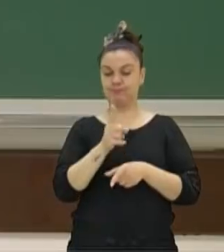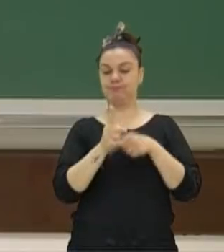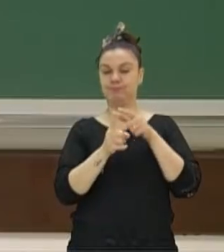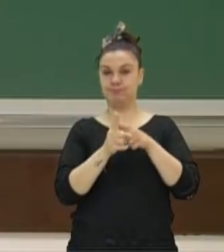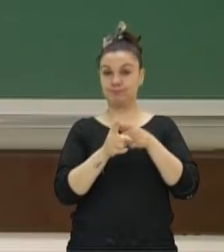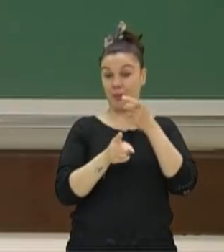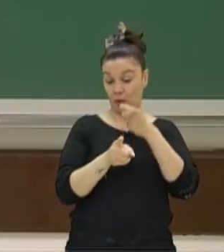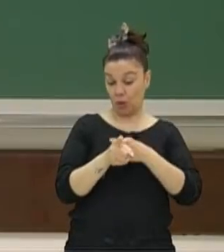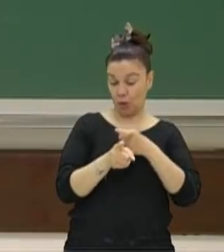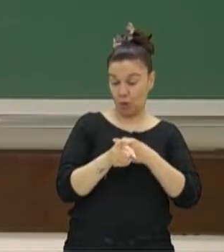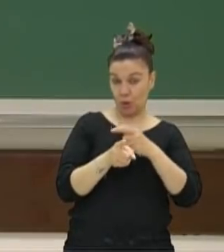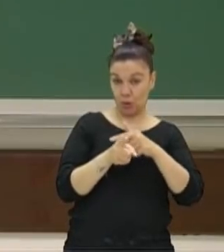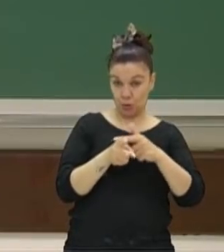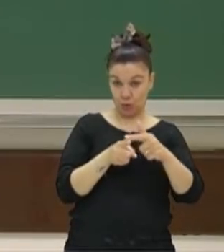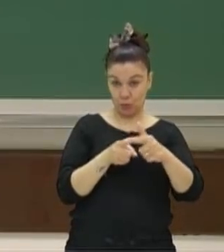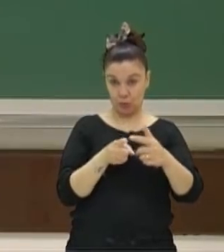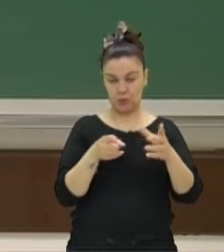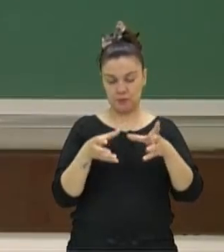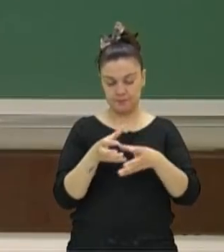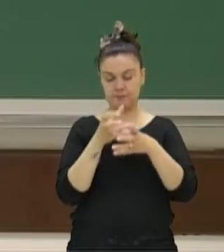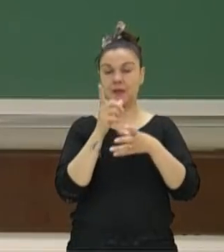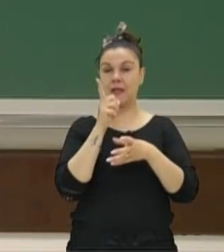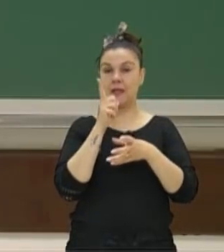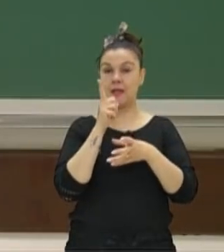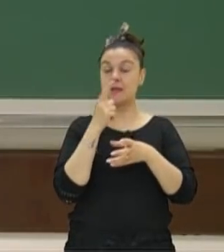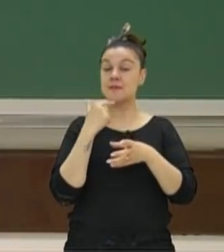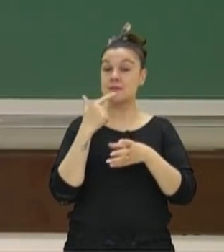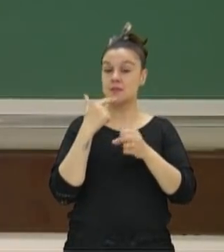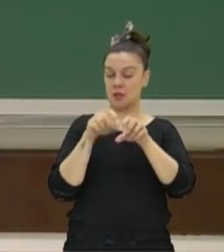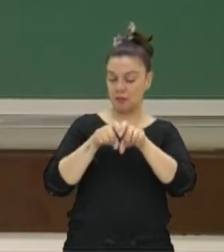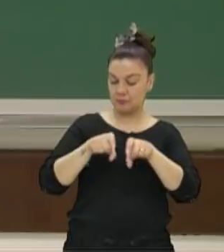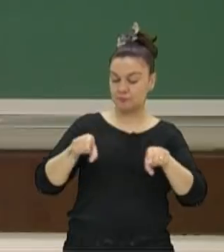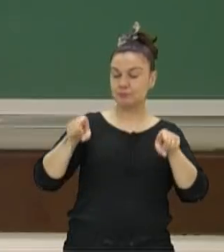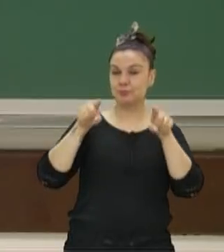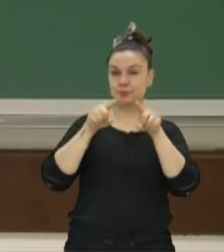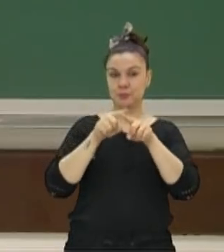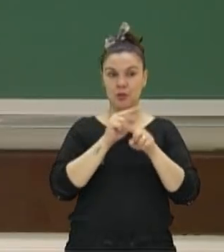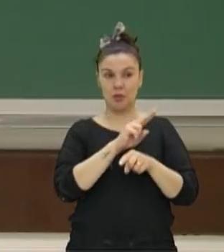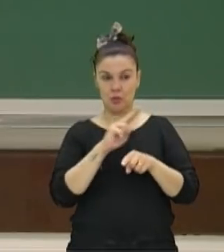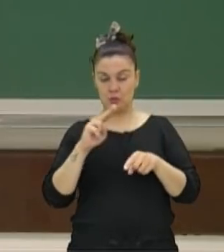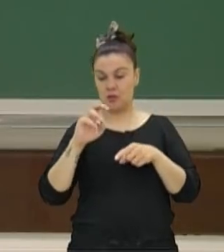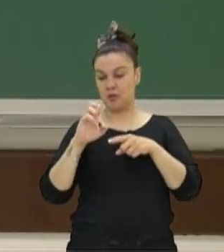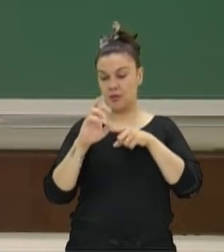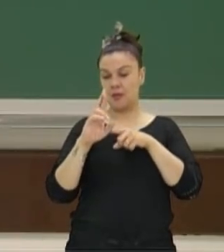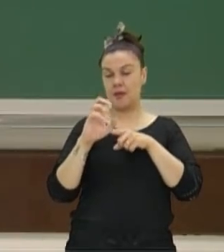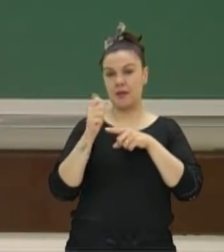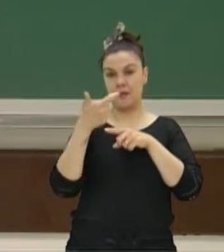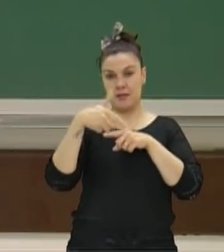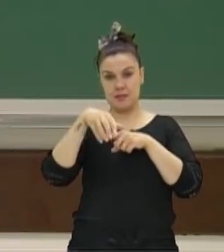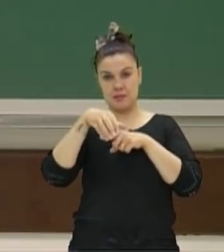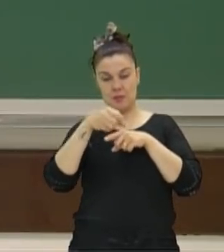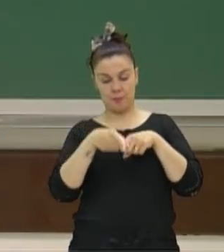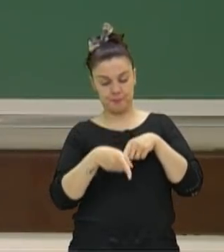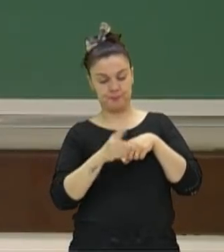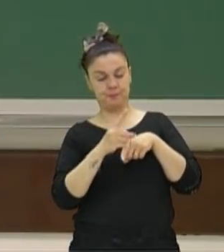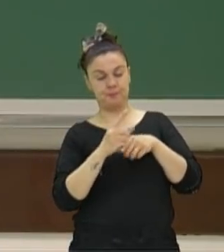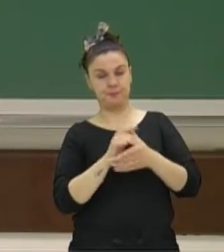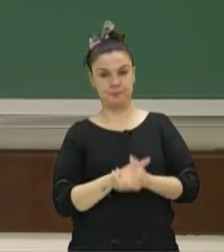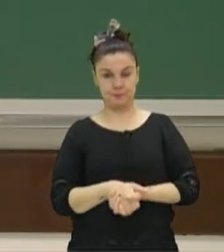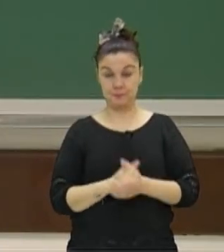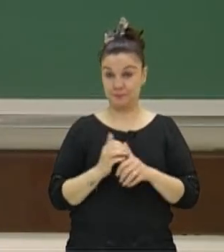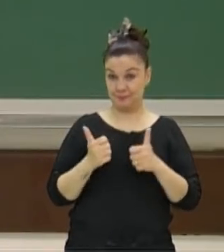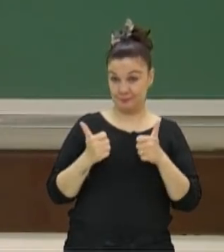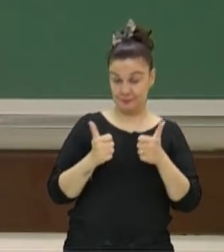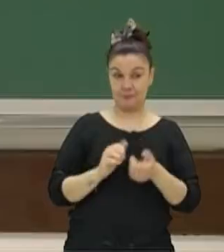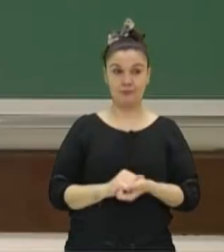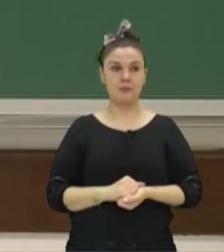fica ereto, por conta, né, de estar preenchido por sangue, esse processo é denominado ereção,